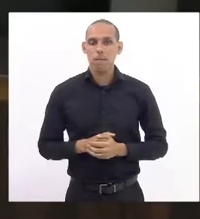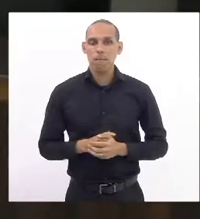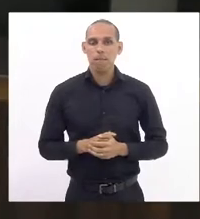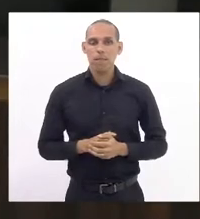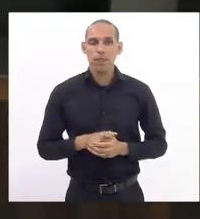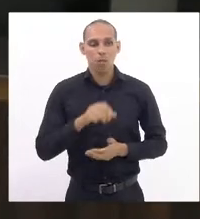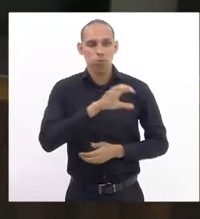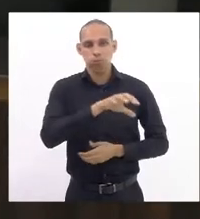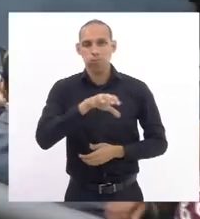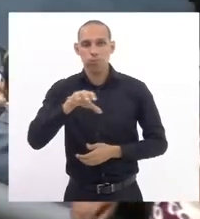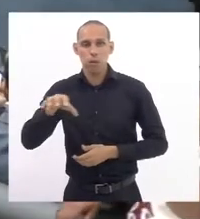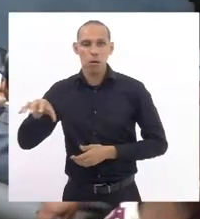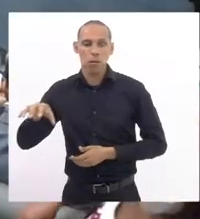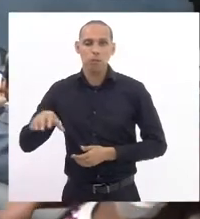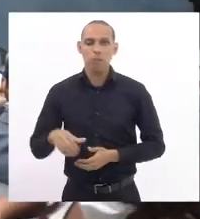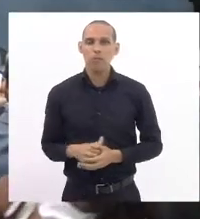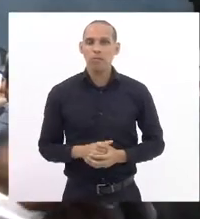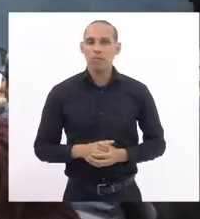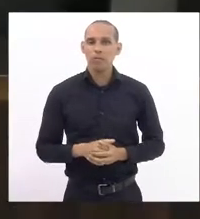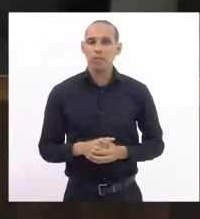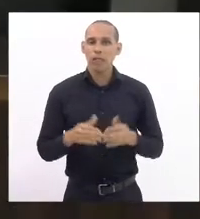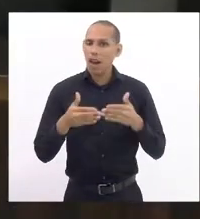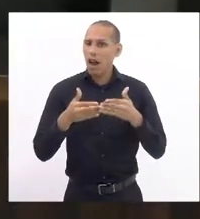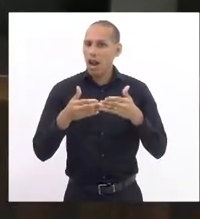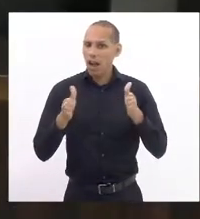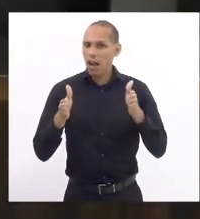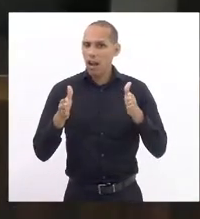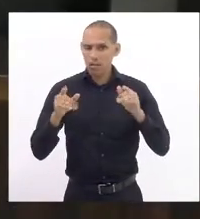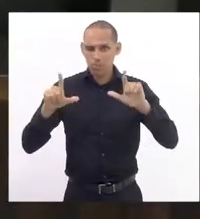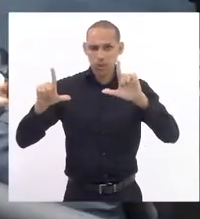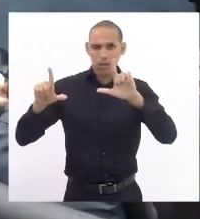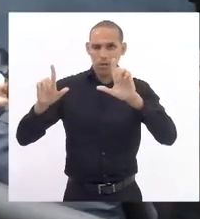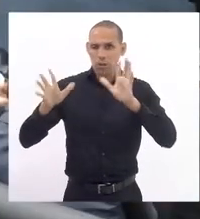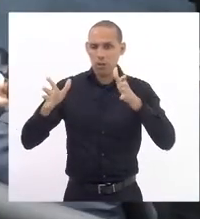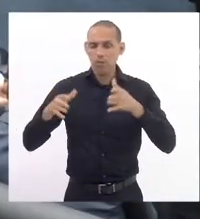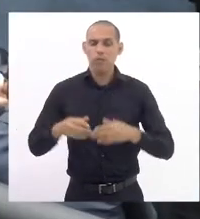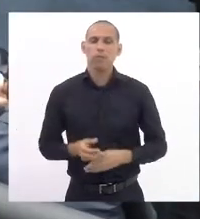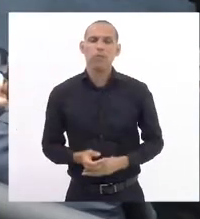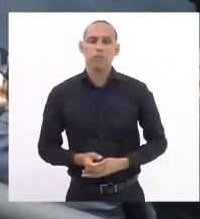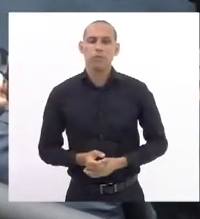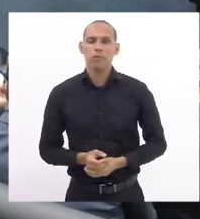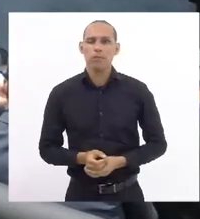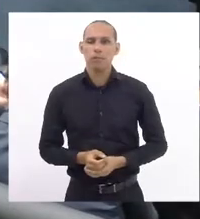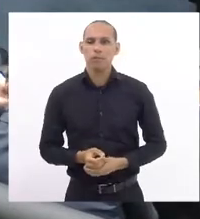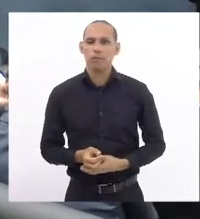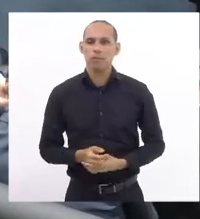gabinetes. Já está aberto o painel.